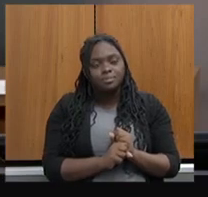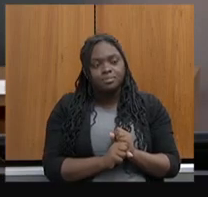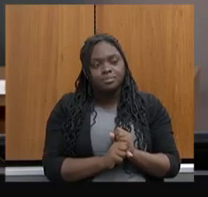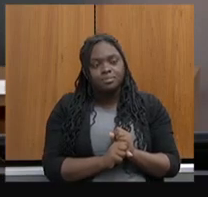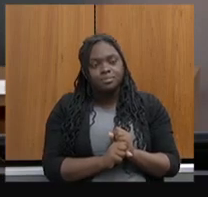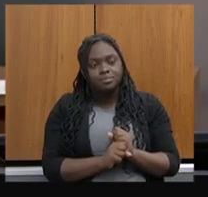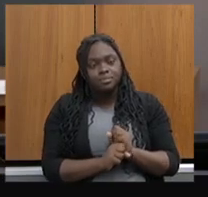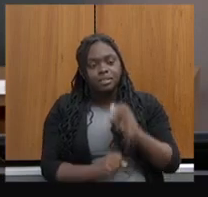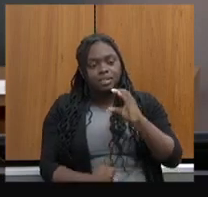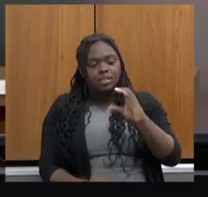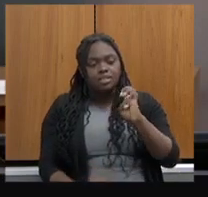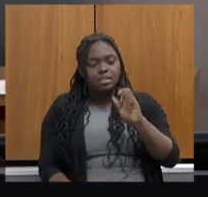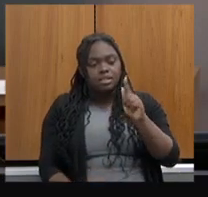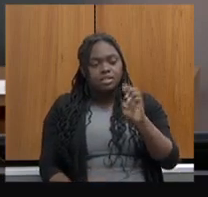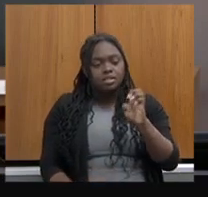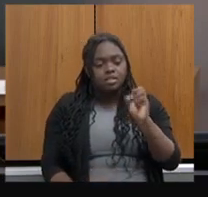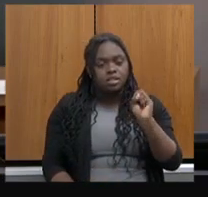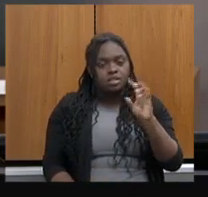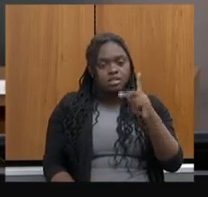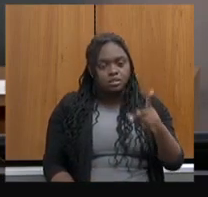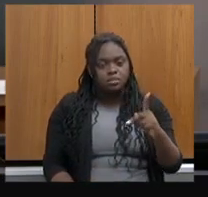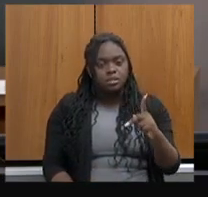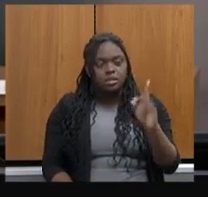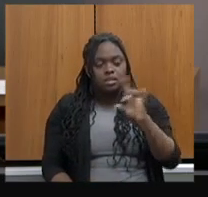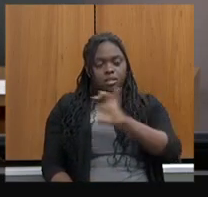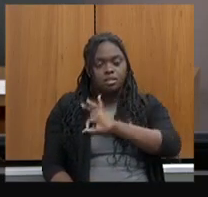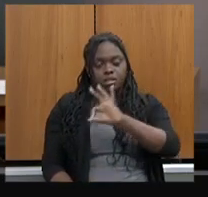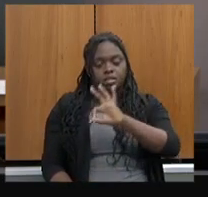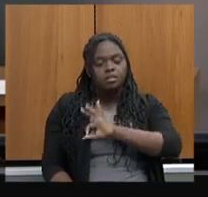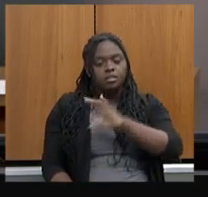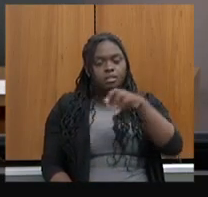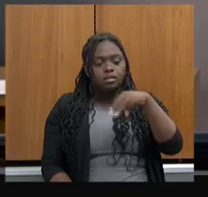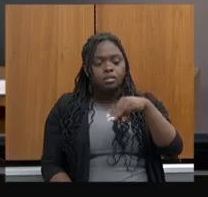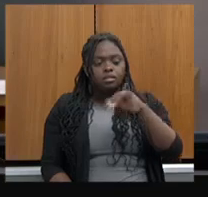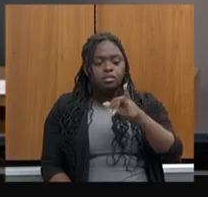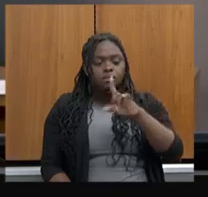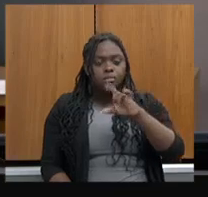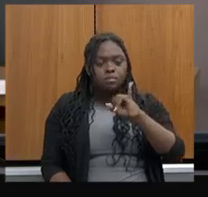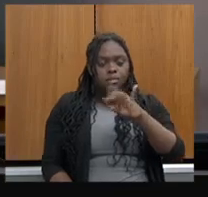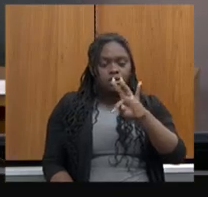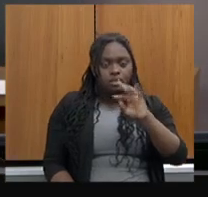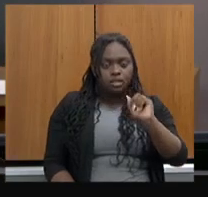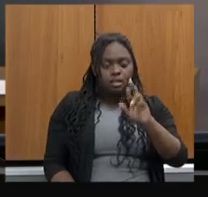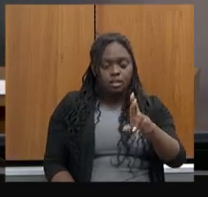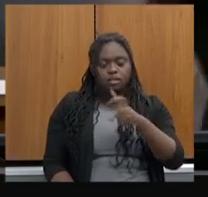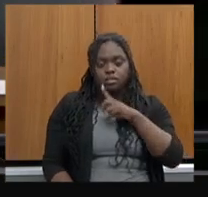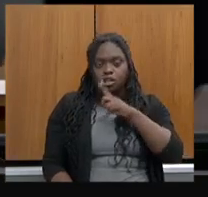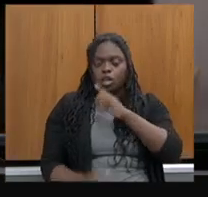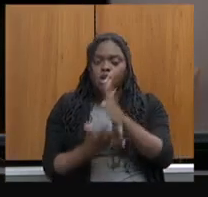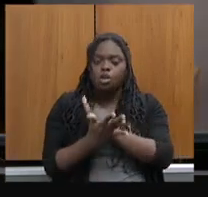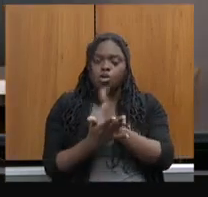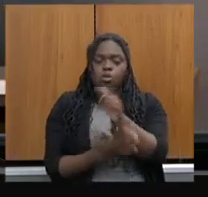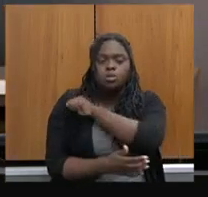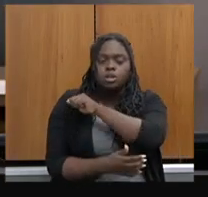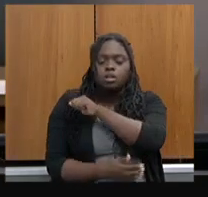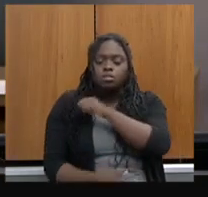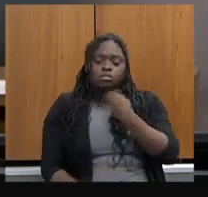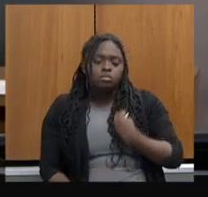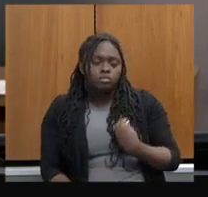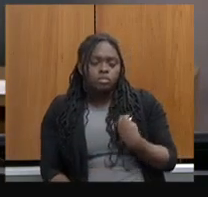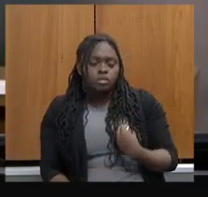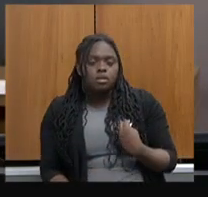c cegesp da Polícia Militar nós temos aqui inclusive alguns alunos aqui presentes o major Santana